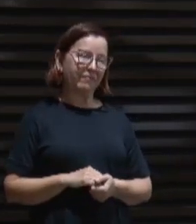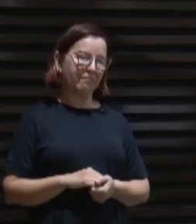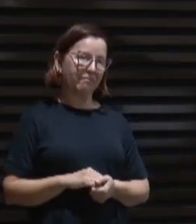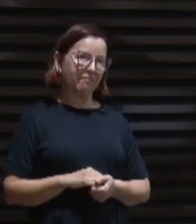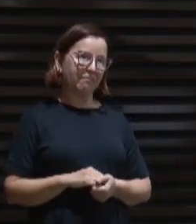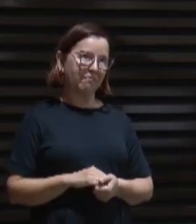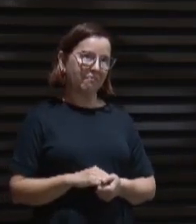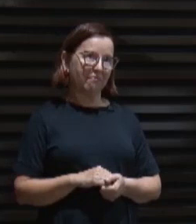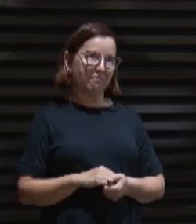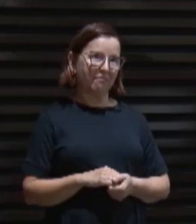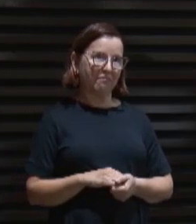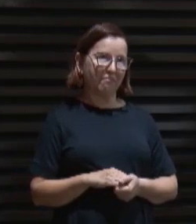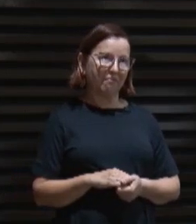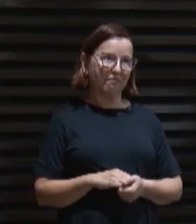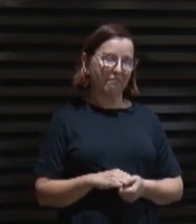possivelmente,